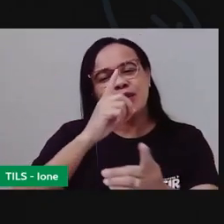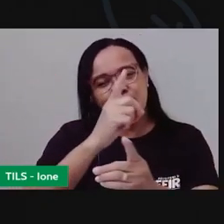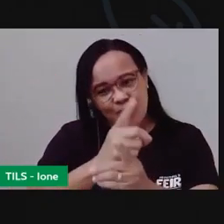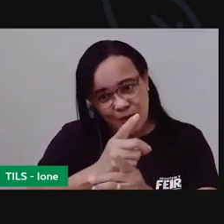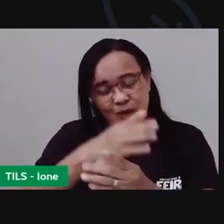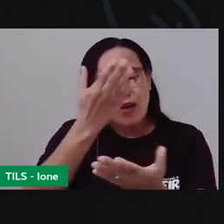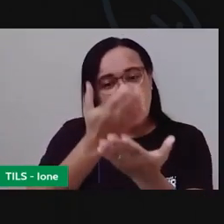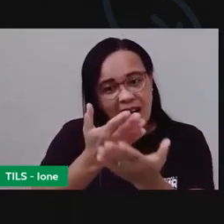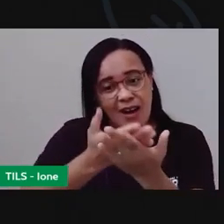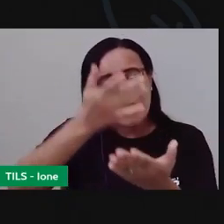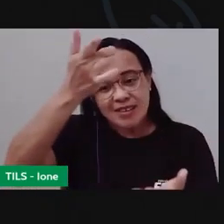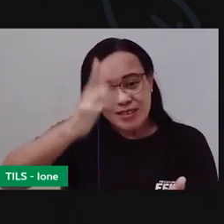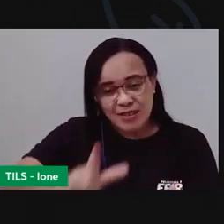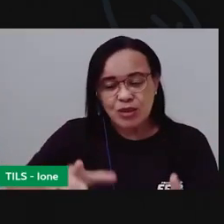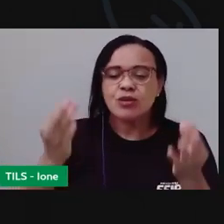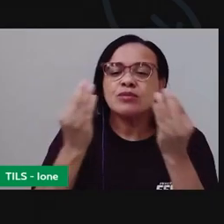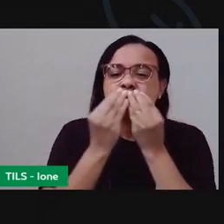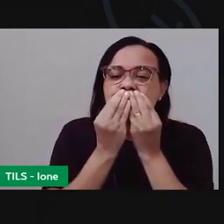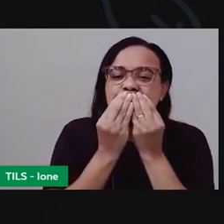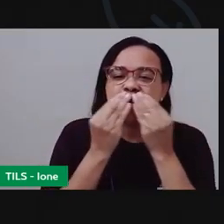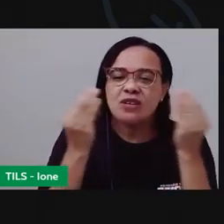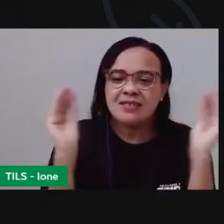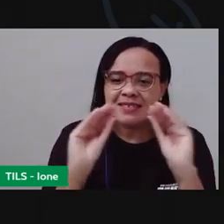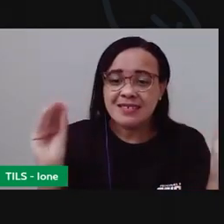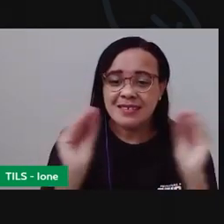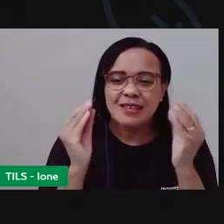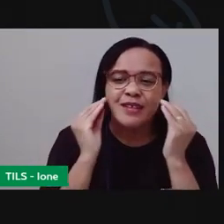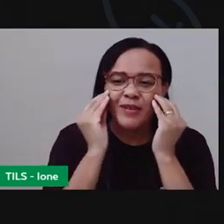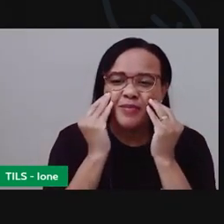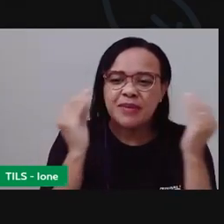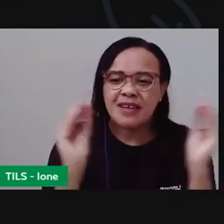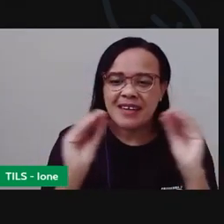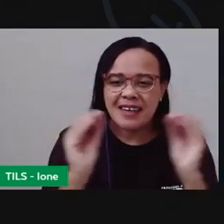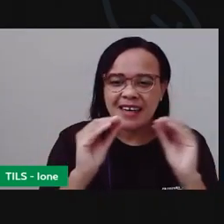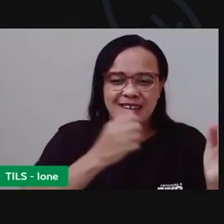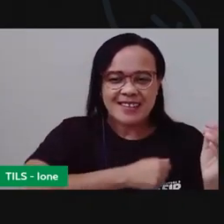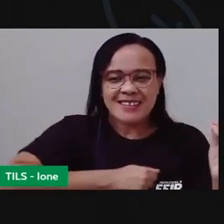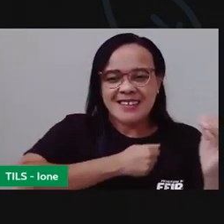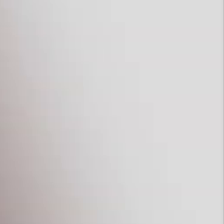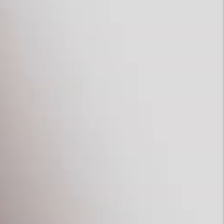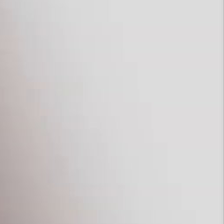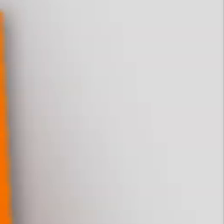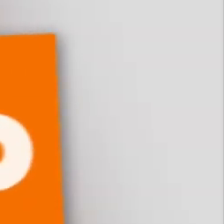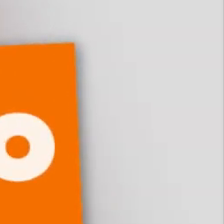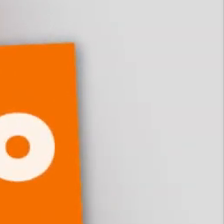próxima aula. Beijo grande, já estou com saudades. Tchau!